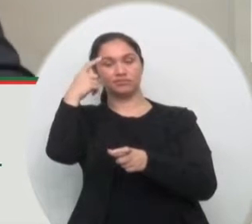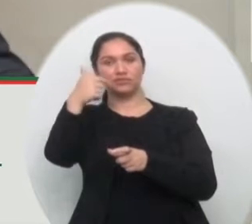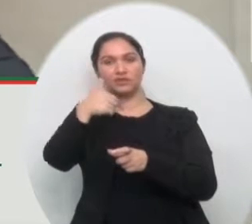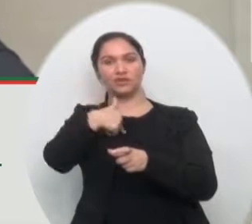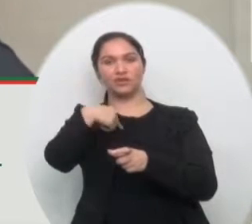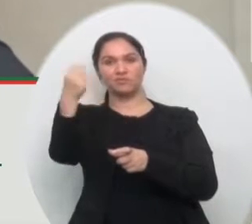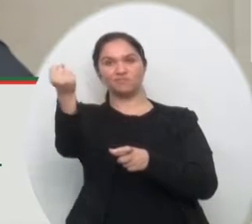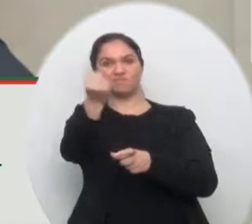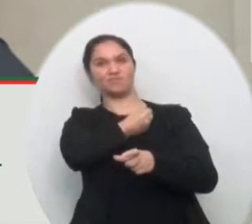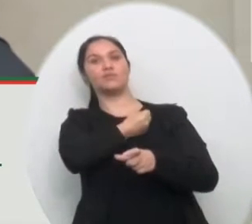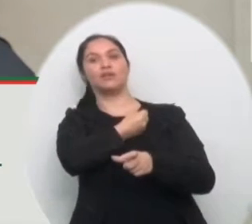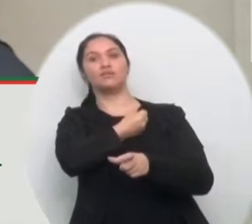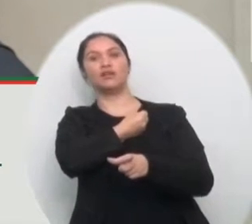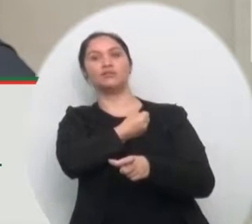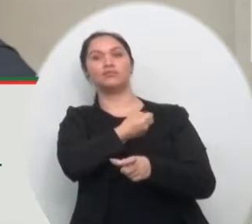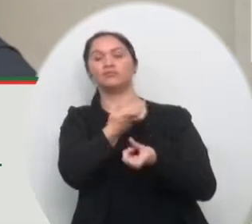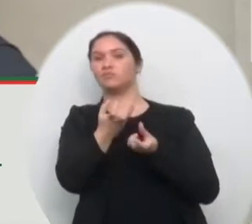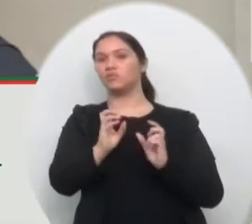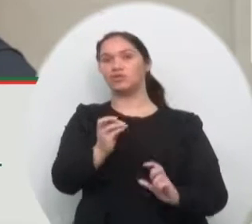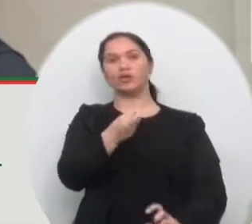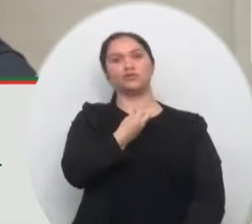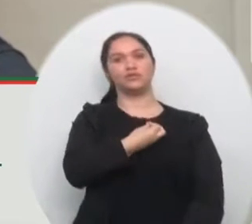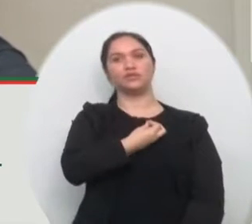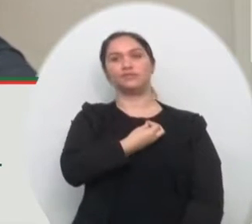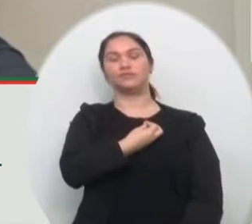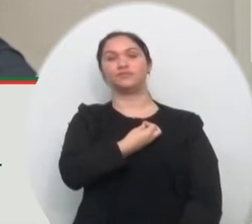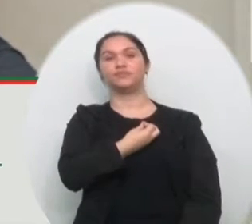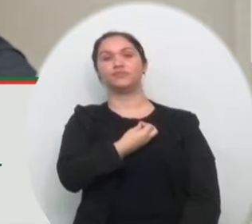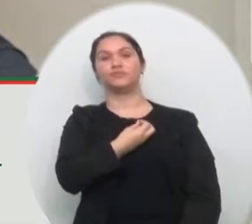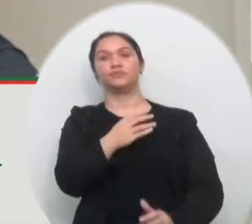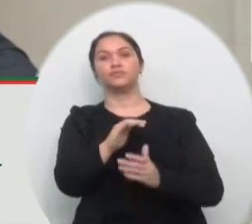essa pessoa que tentou e não conseguiu, tentará novamente.